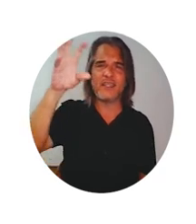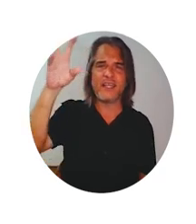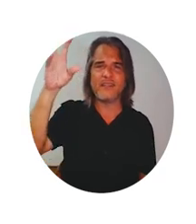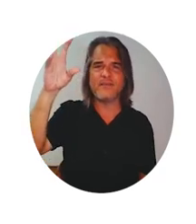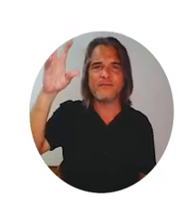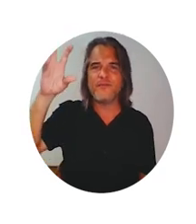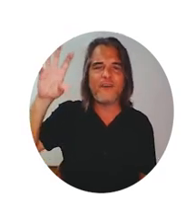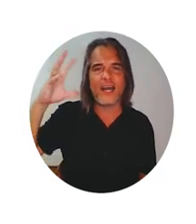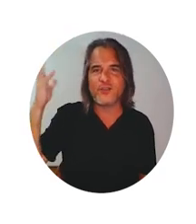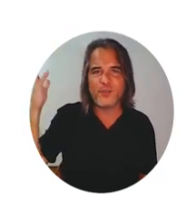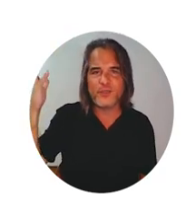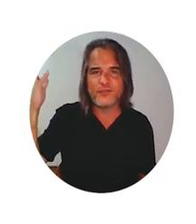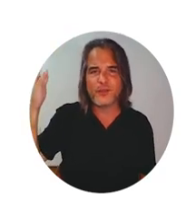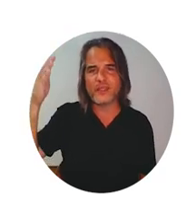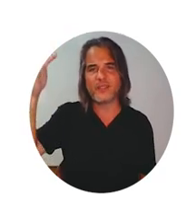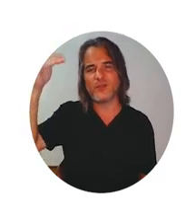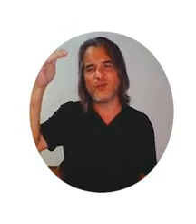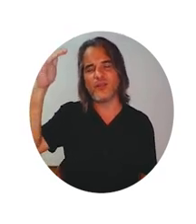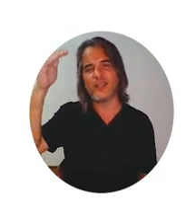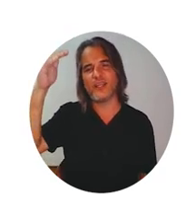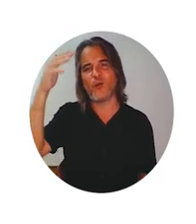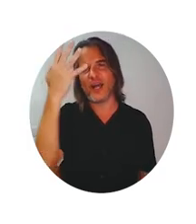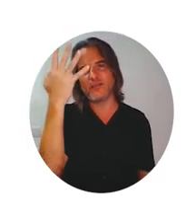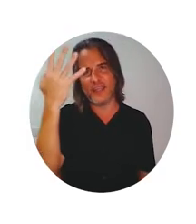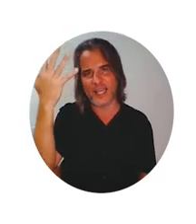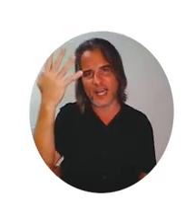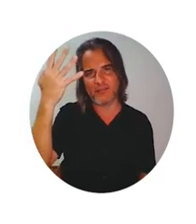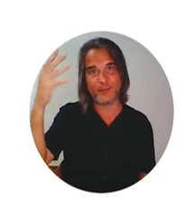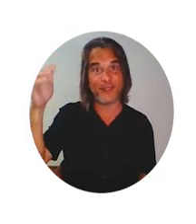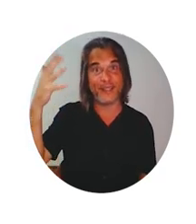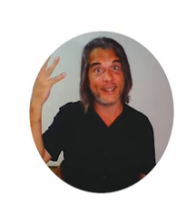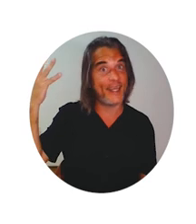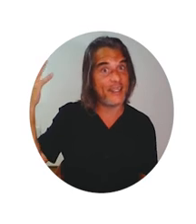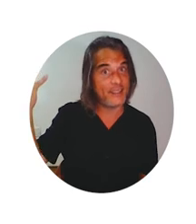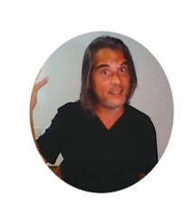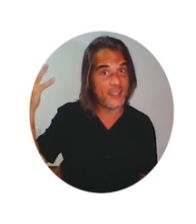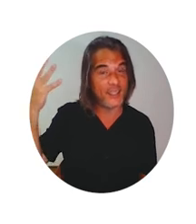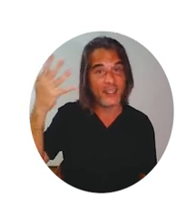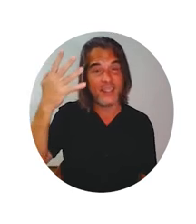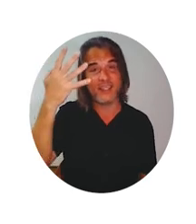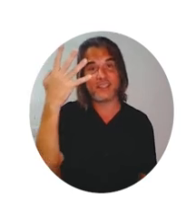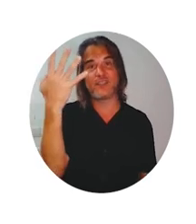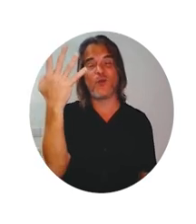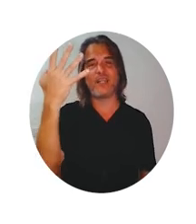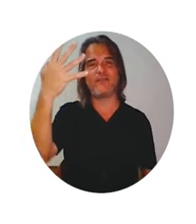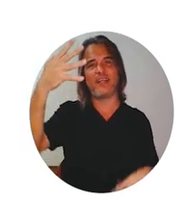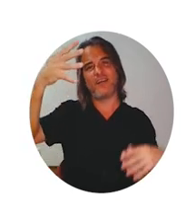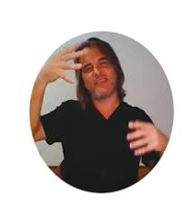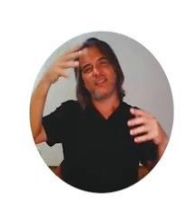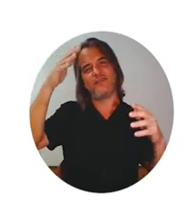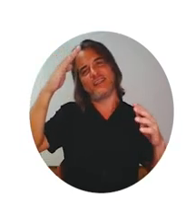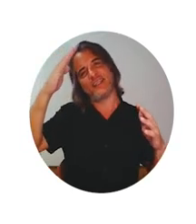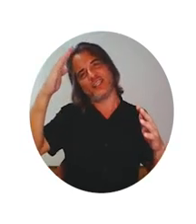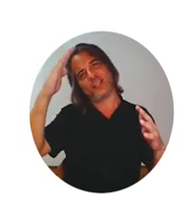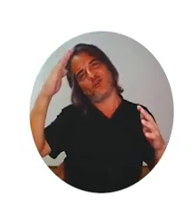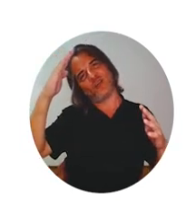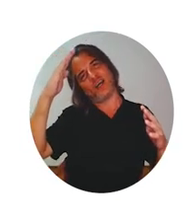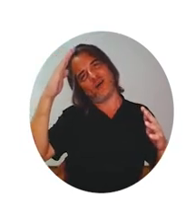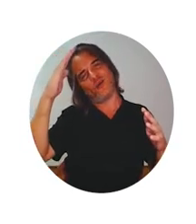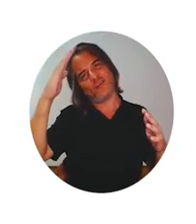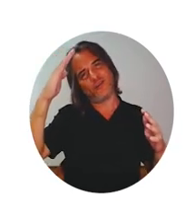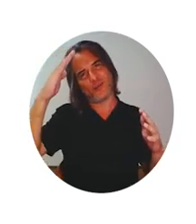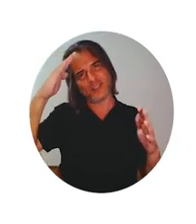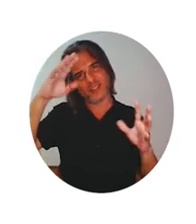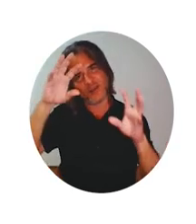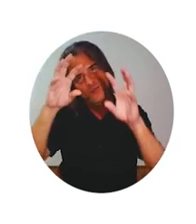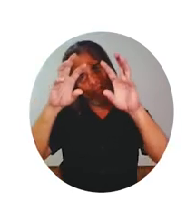mas ele tem vários tipos de informação. Então, ele tem quatro variáveis, poderia ter 10, né? E dessas quatro variáveis, ele vai ter na